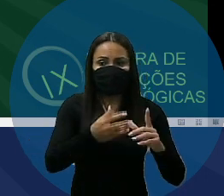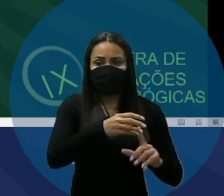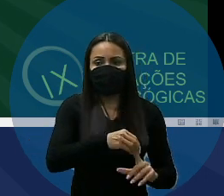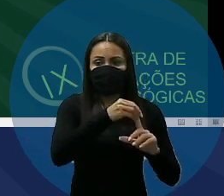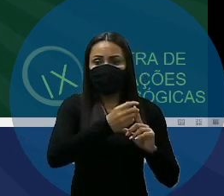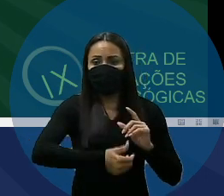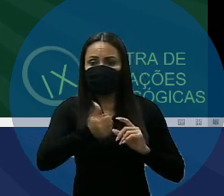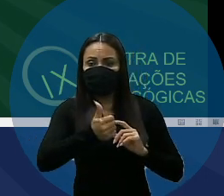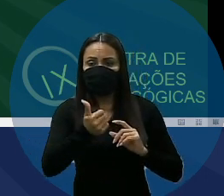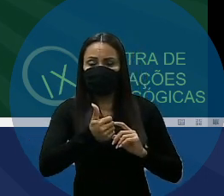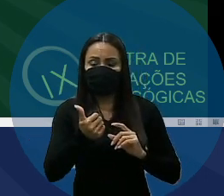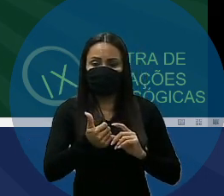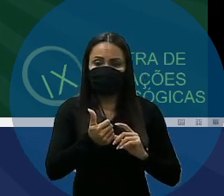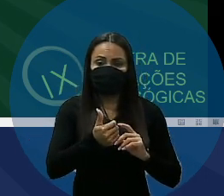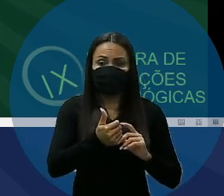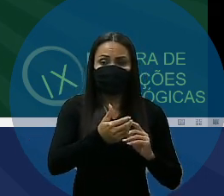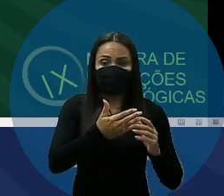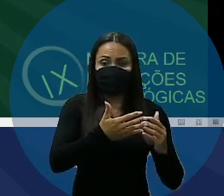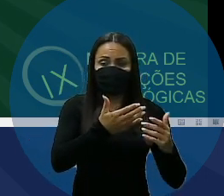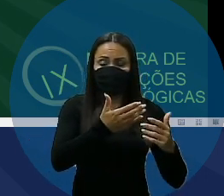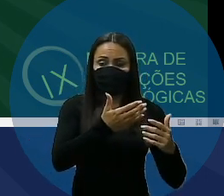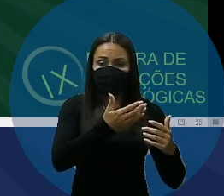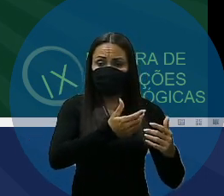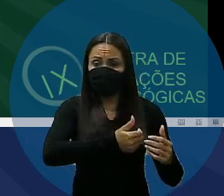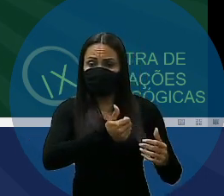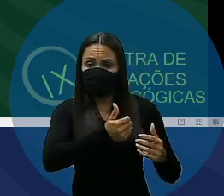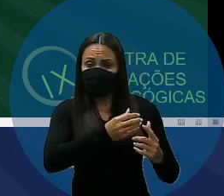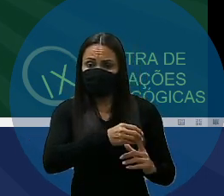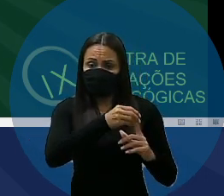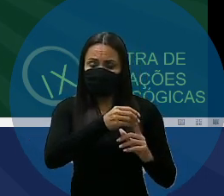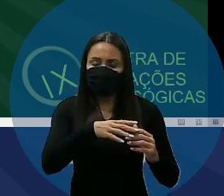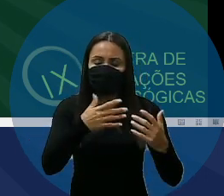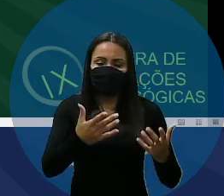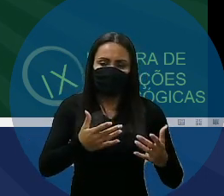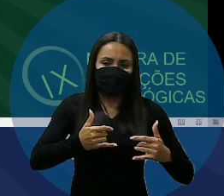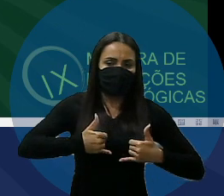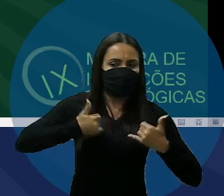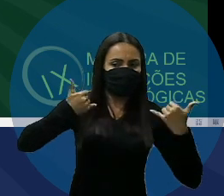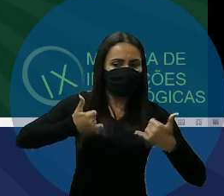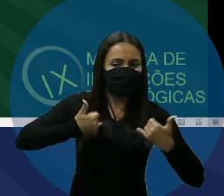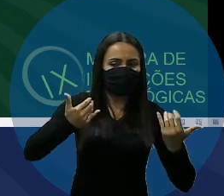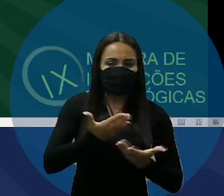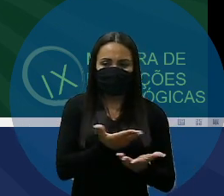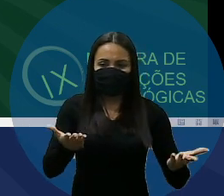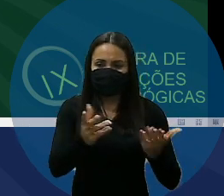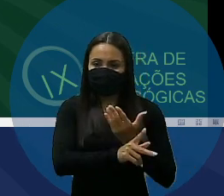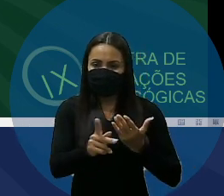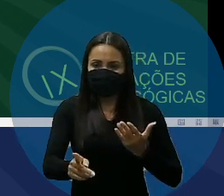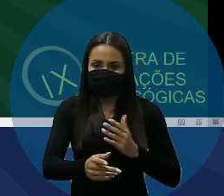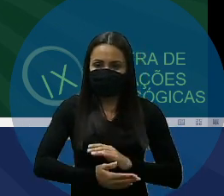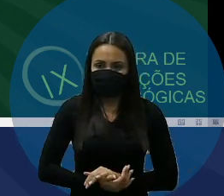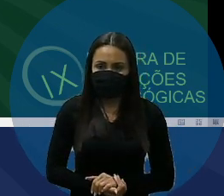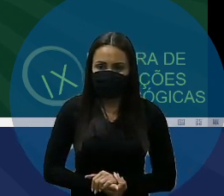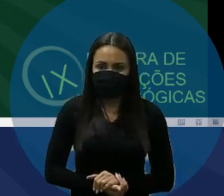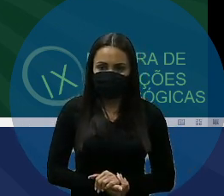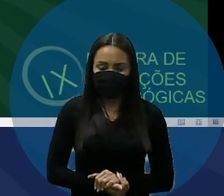primeiras posições. E é um orgulho, né, para a gente, como professor da rede.